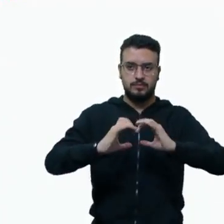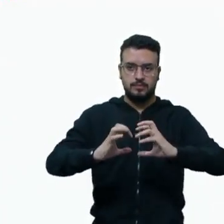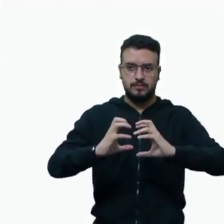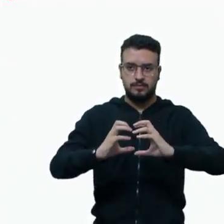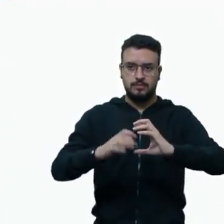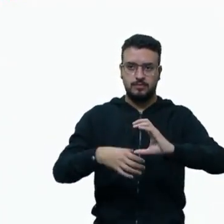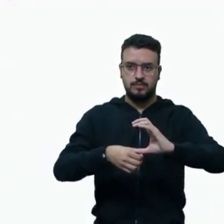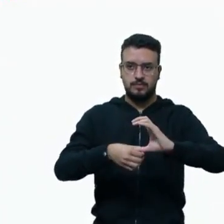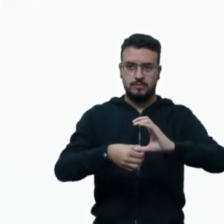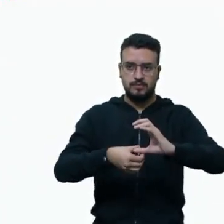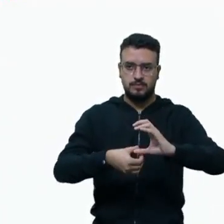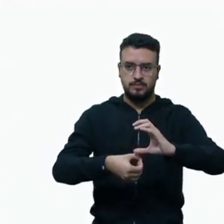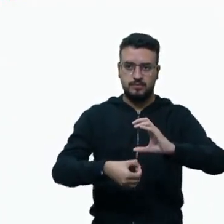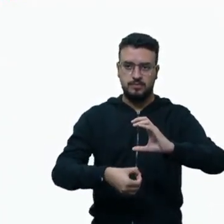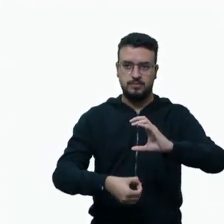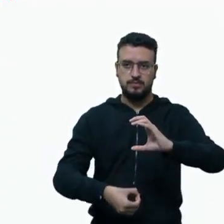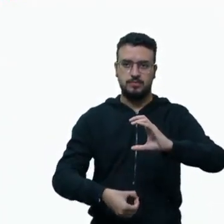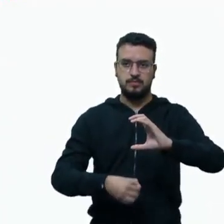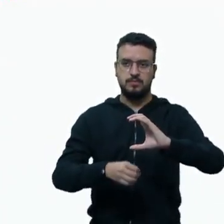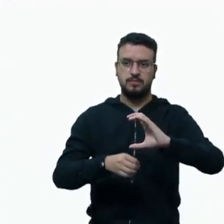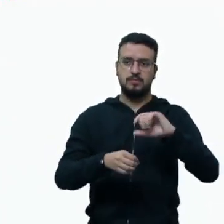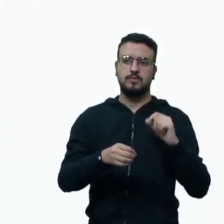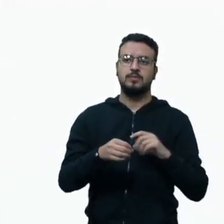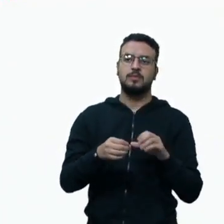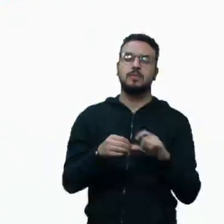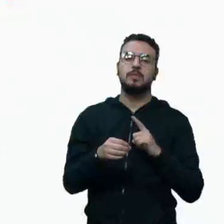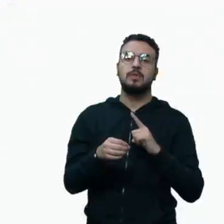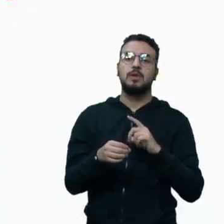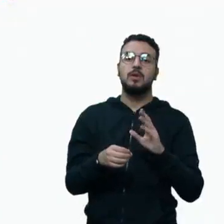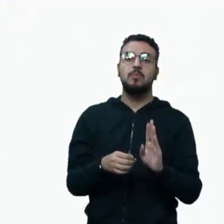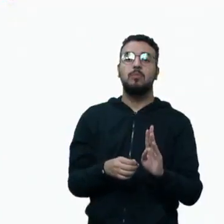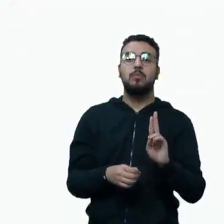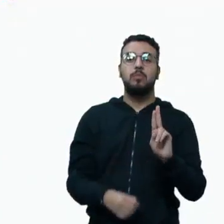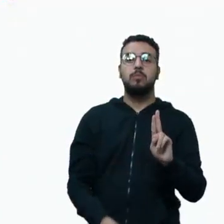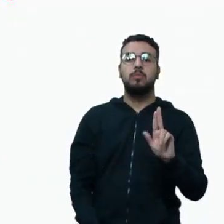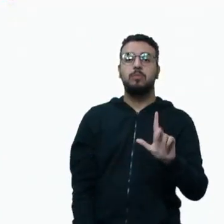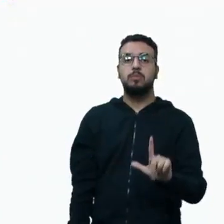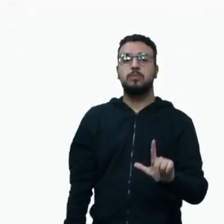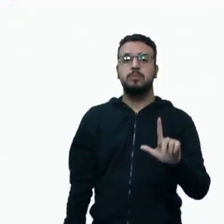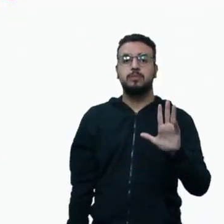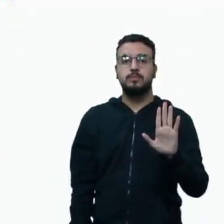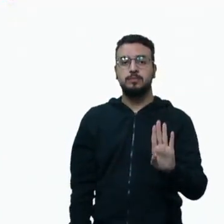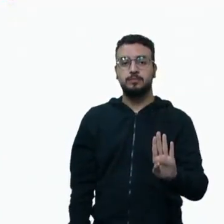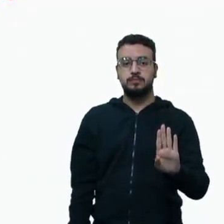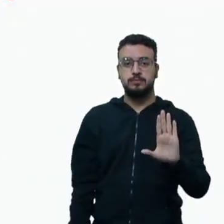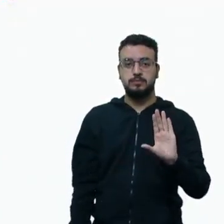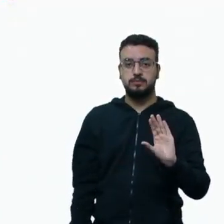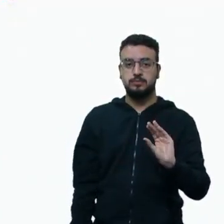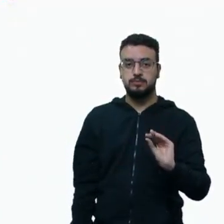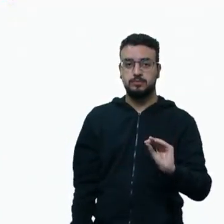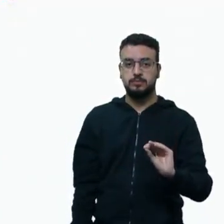como elemento de suas estruturas o bulbo. Então, vou escrever aqui.